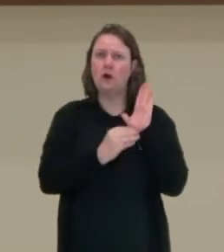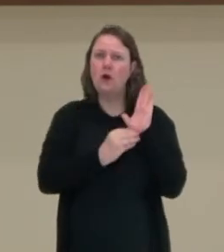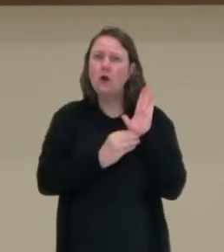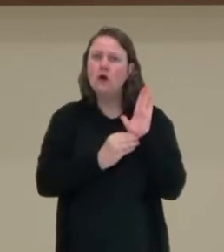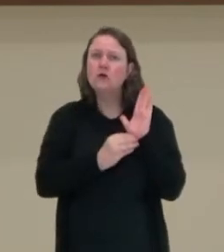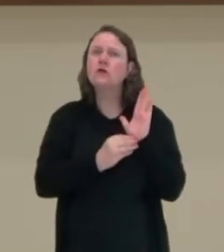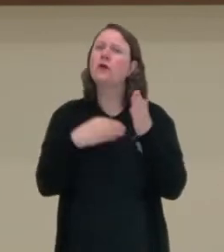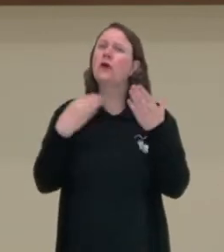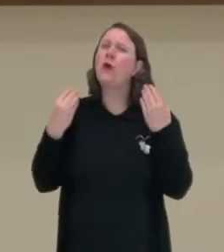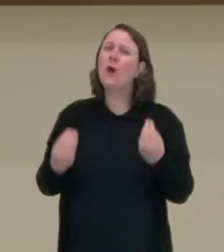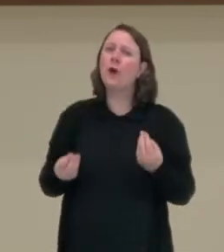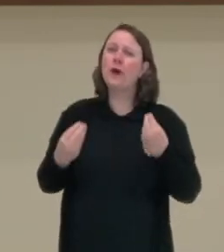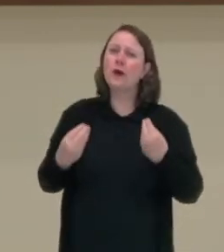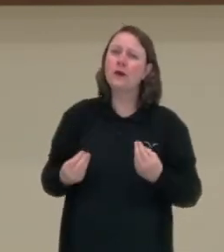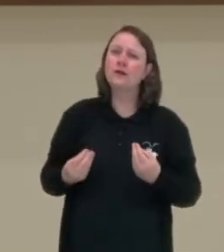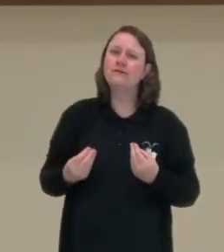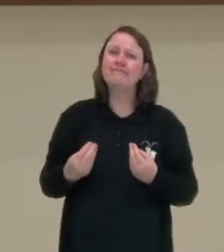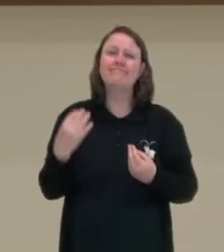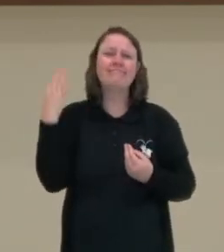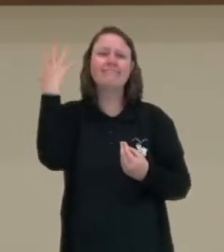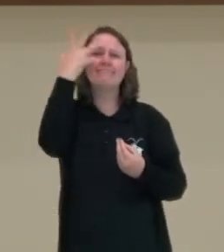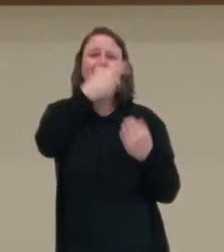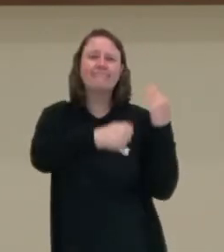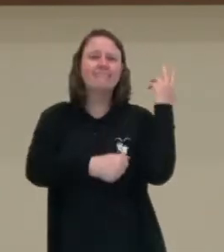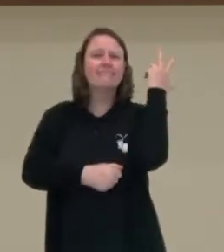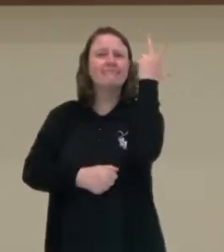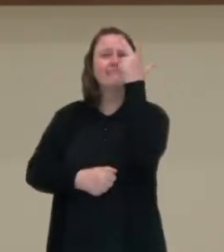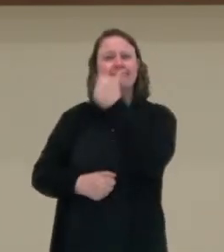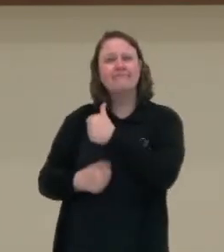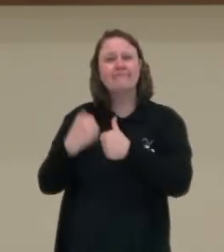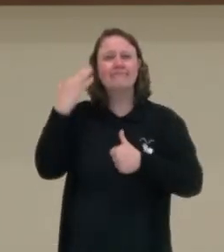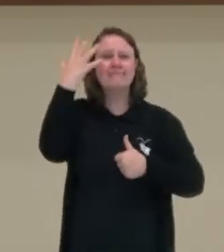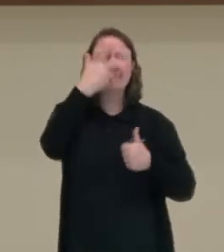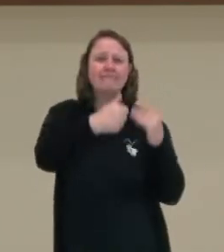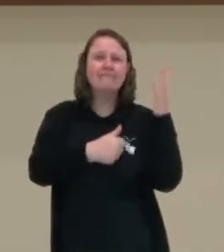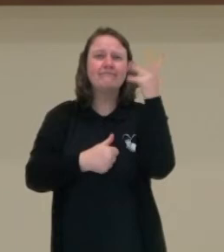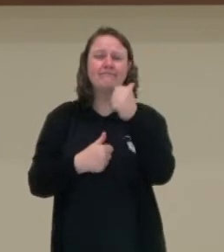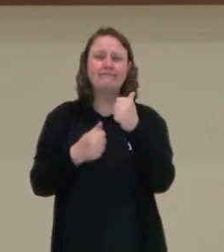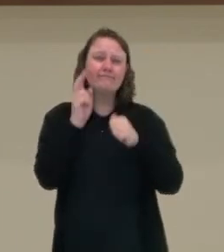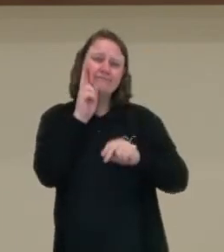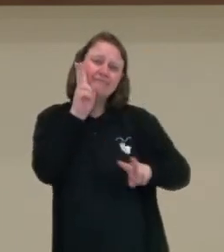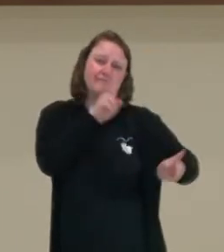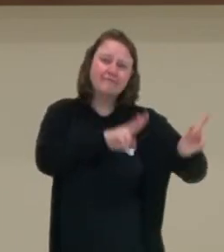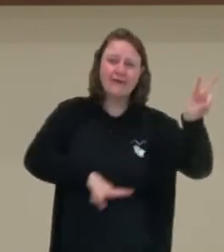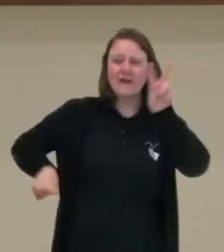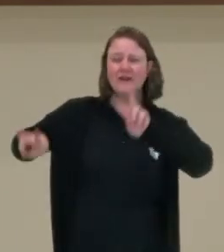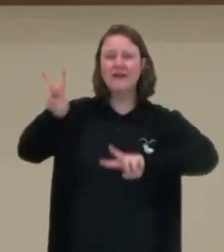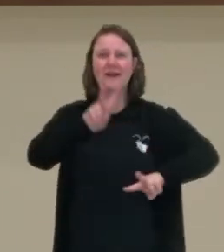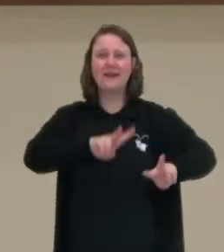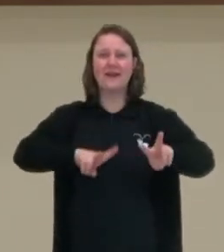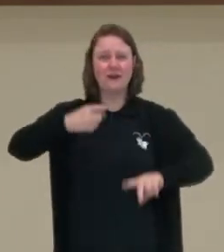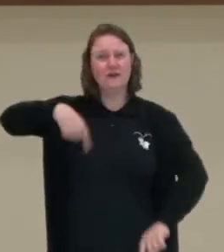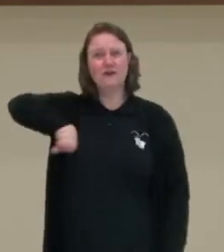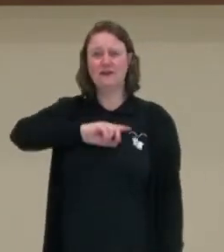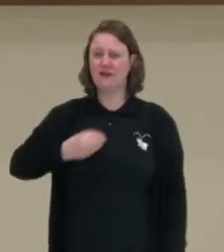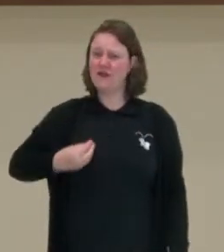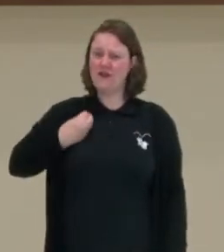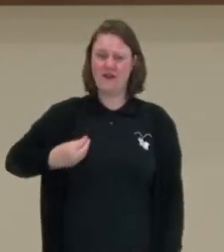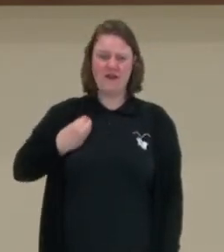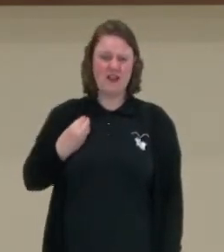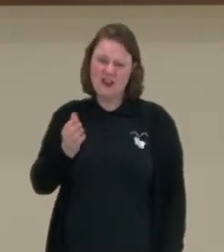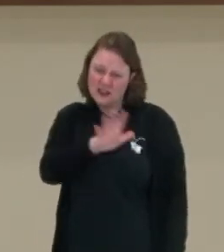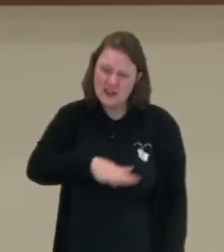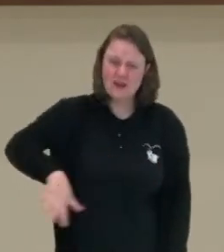de belas paisagens, e até mesmo nós estamos inseridos dentro dessa ideia de